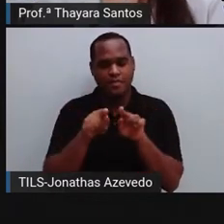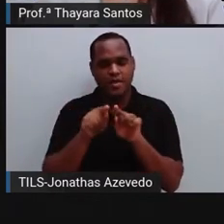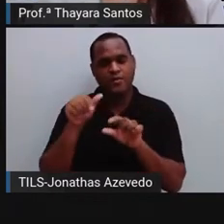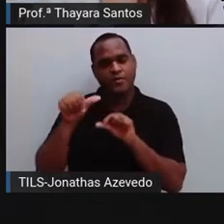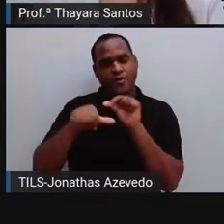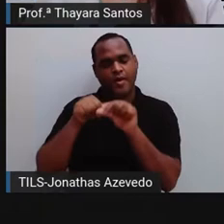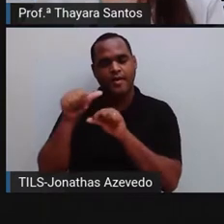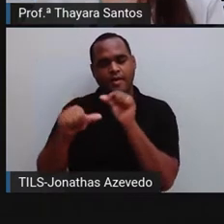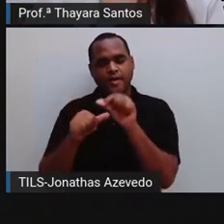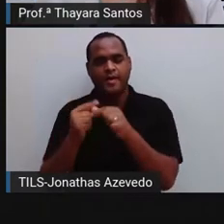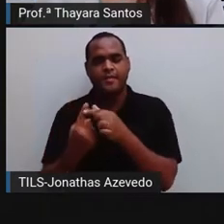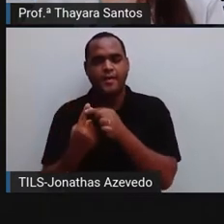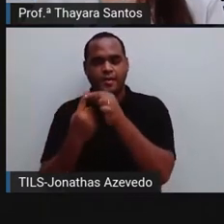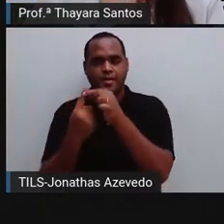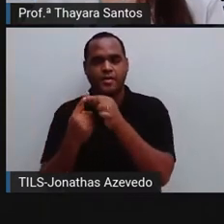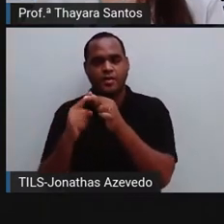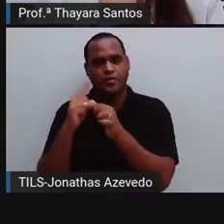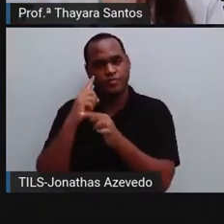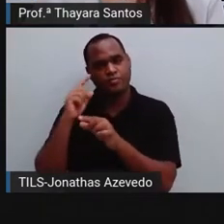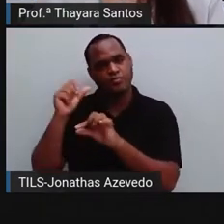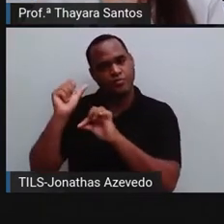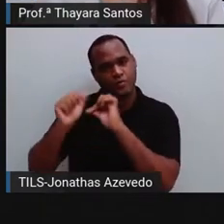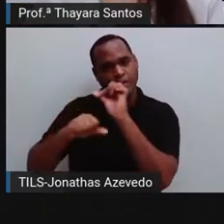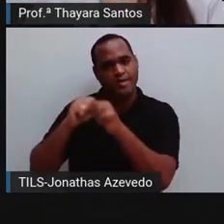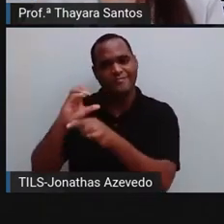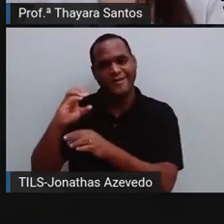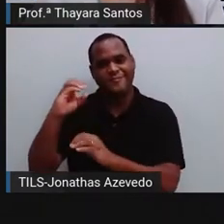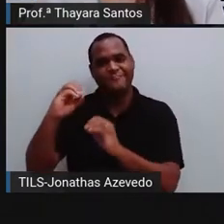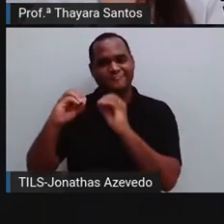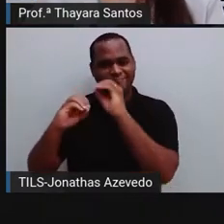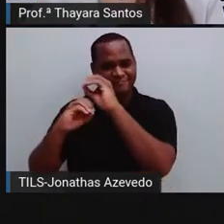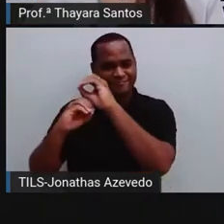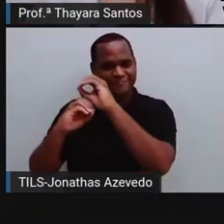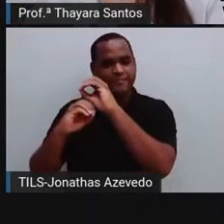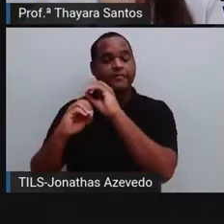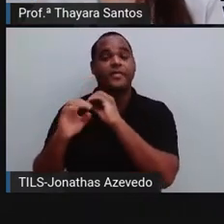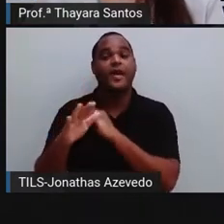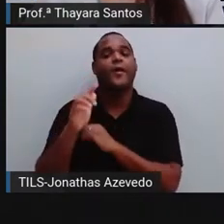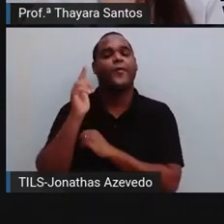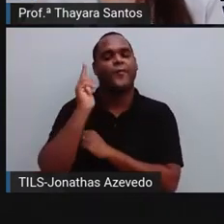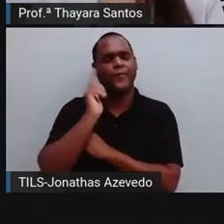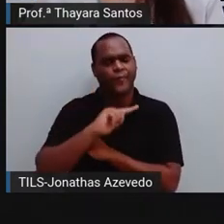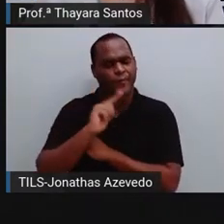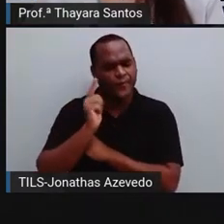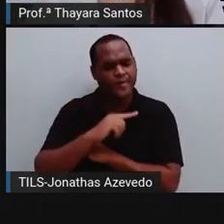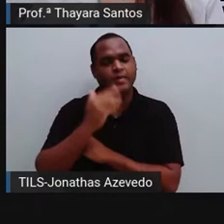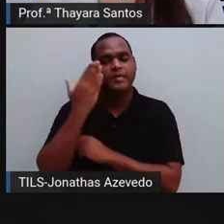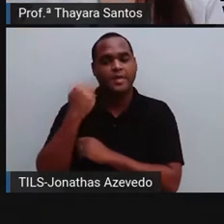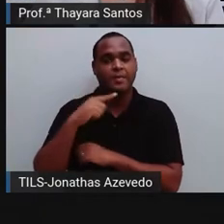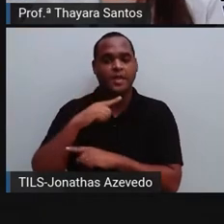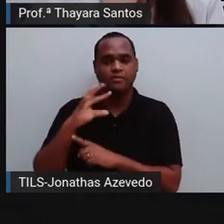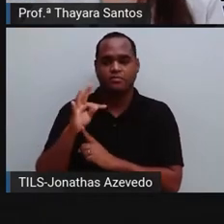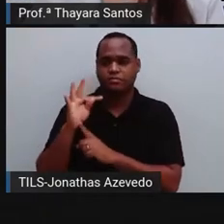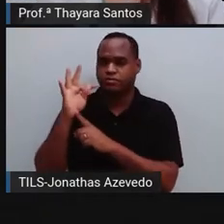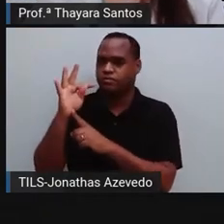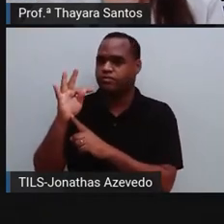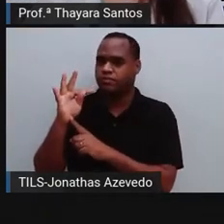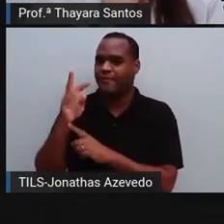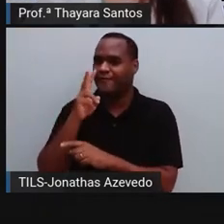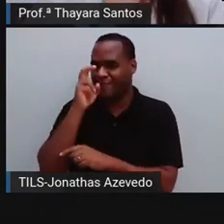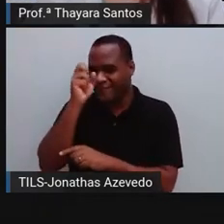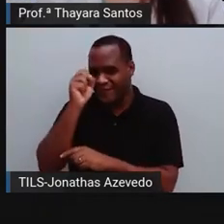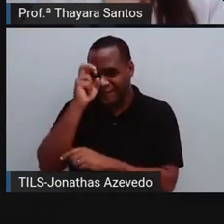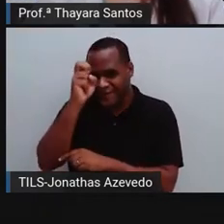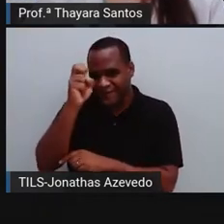a unidade de medida, vou botar em graus Celsius. Então, eu consigo controlar aqui a temperatura. Eu vou botar mais gelo, mais gelo, mais